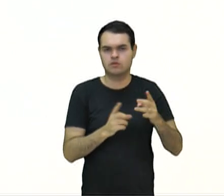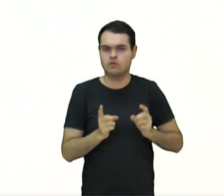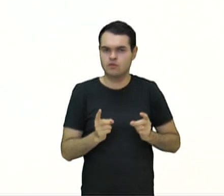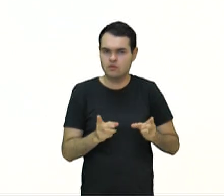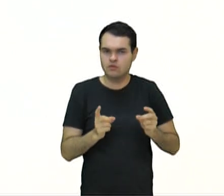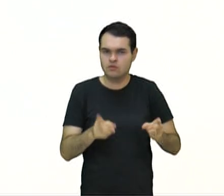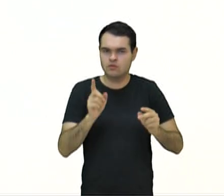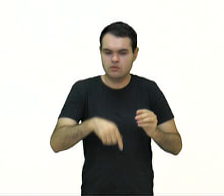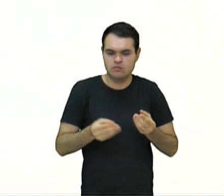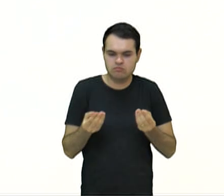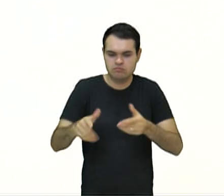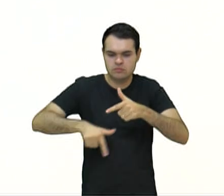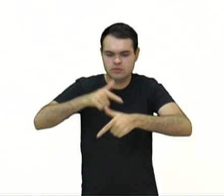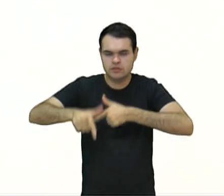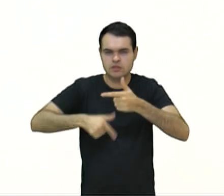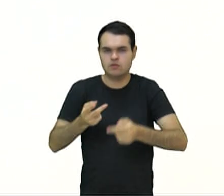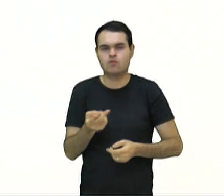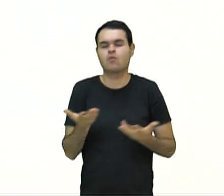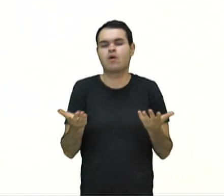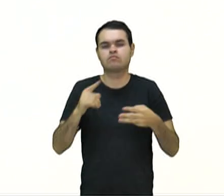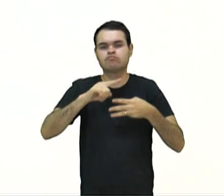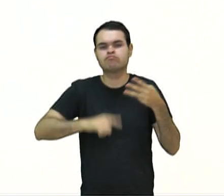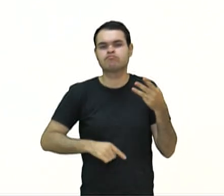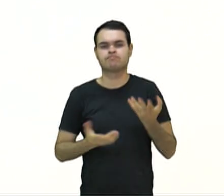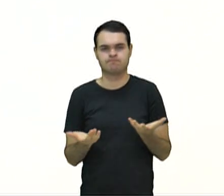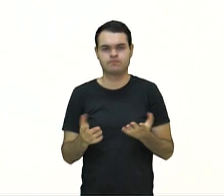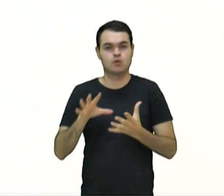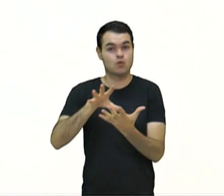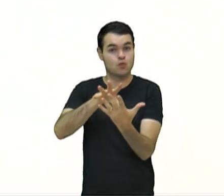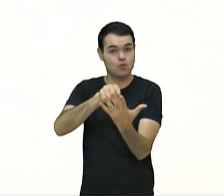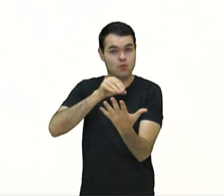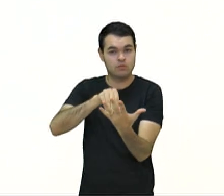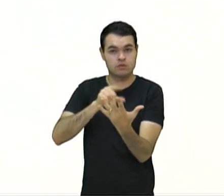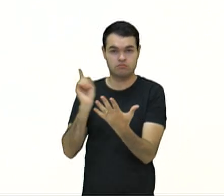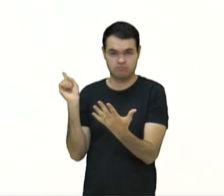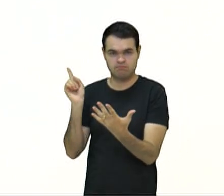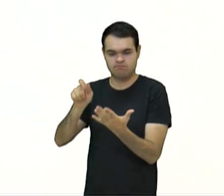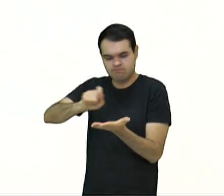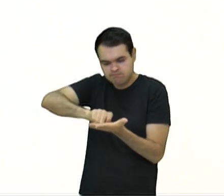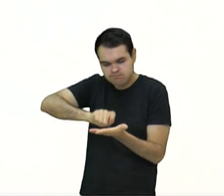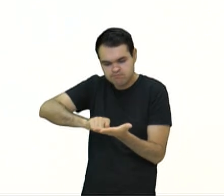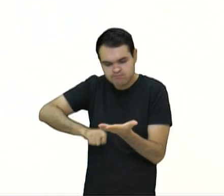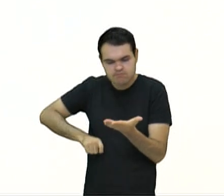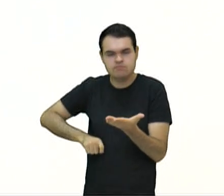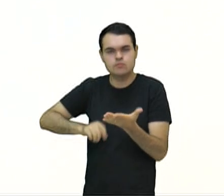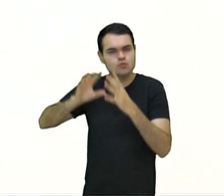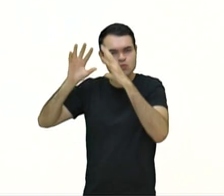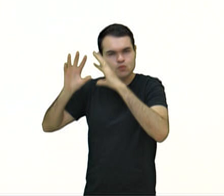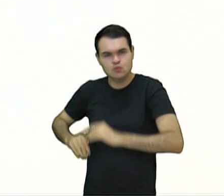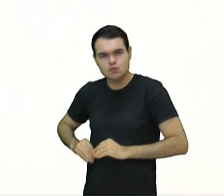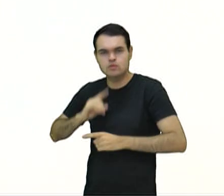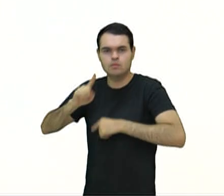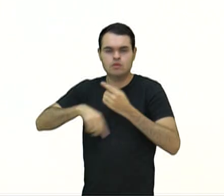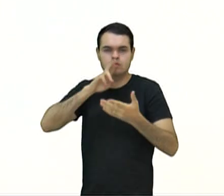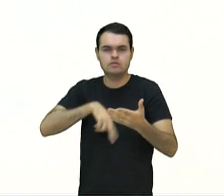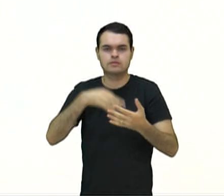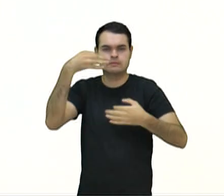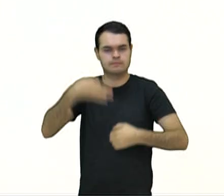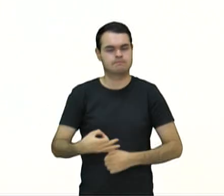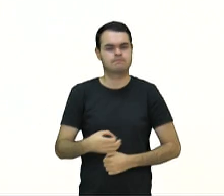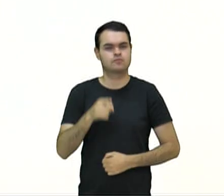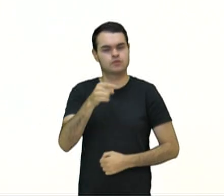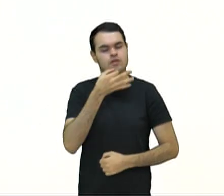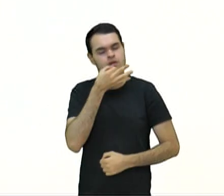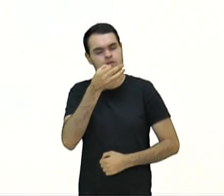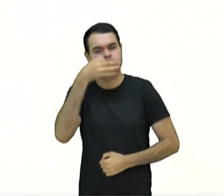de serviços? Então não esqueçam, pessoal, copia a pergunta e as alternativas e assinala aí a resposta que você